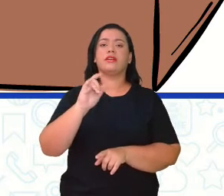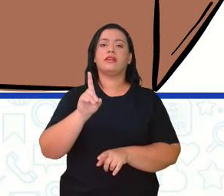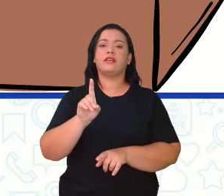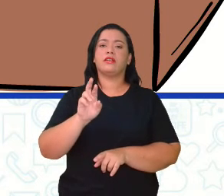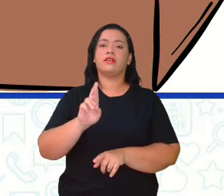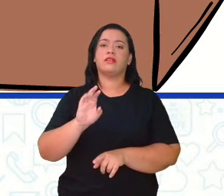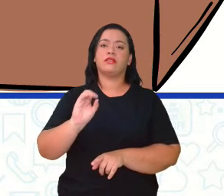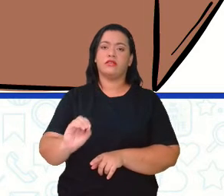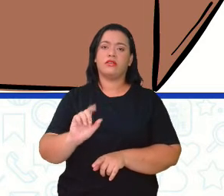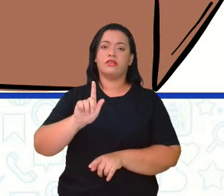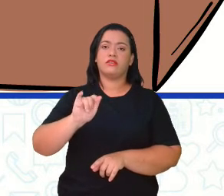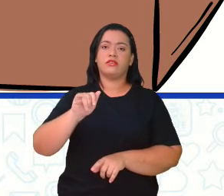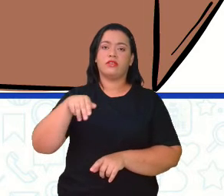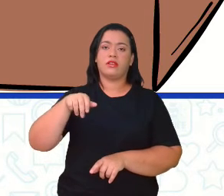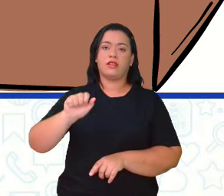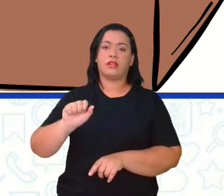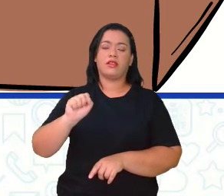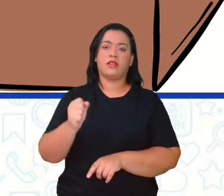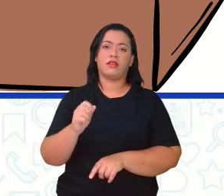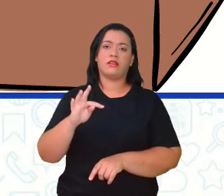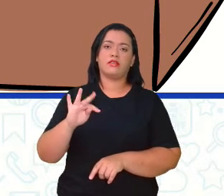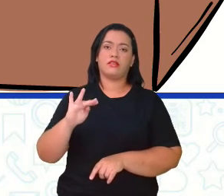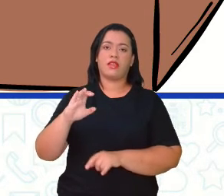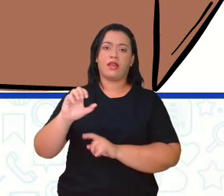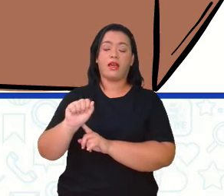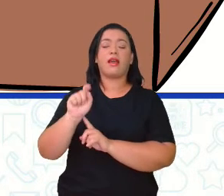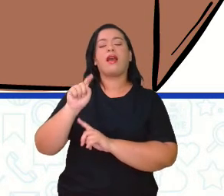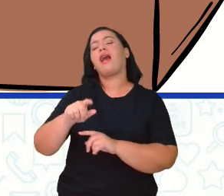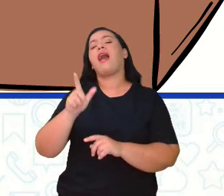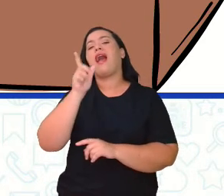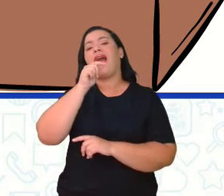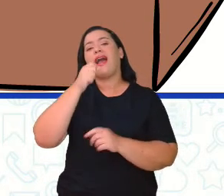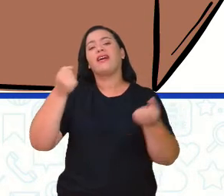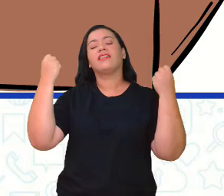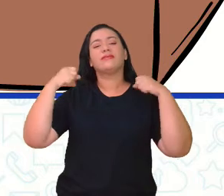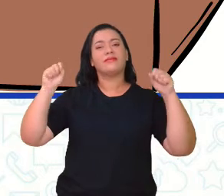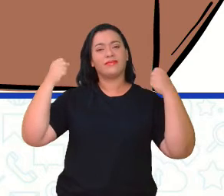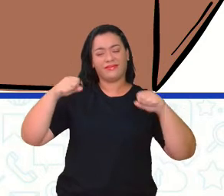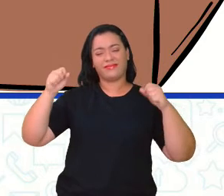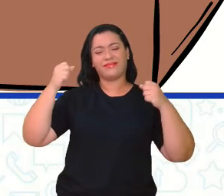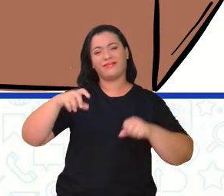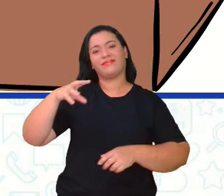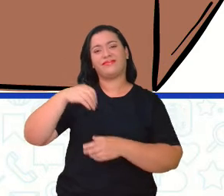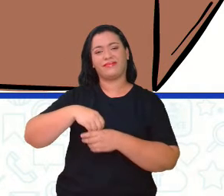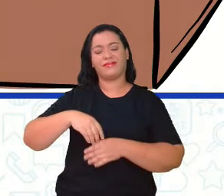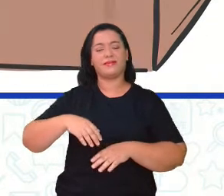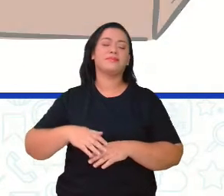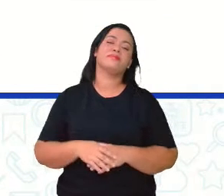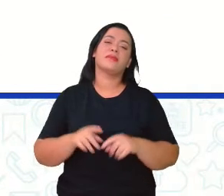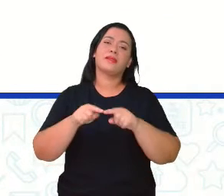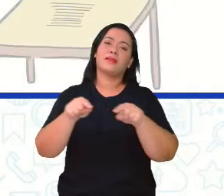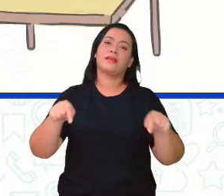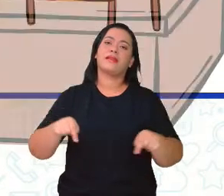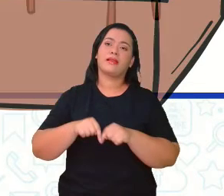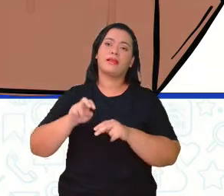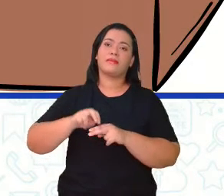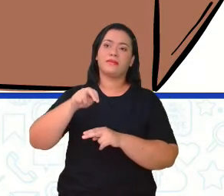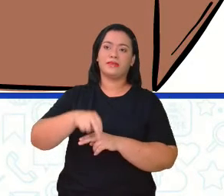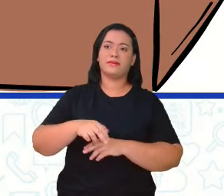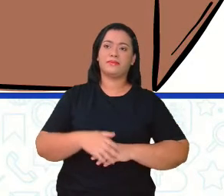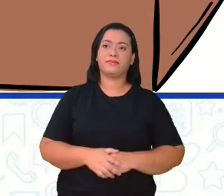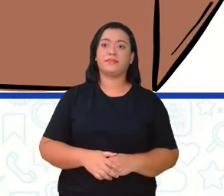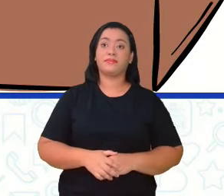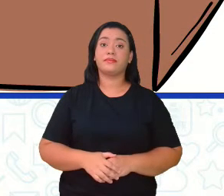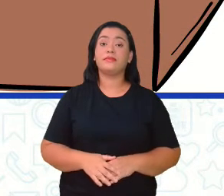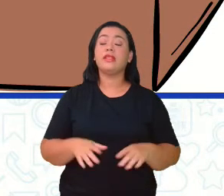hidro, que vai aí ligando a água, então a prática da ginástica dentro da água, tá?